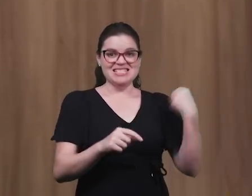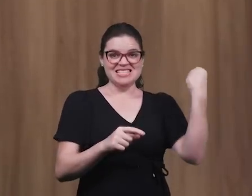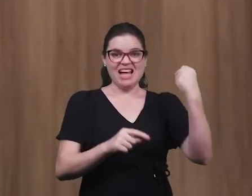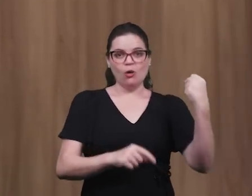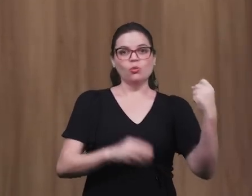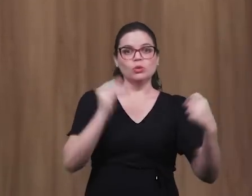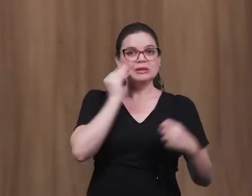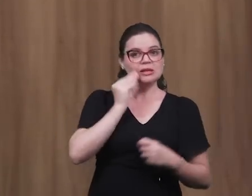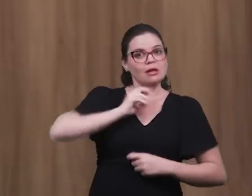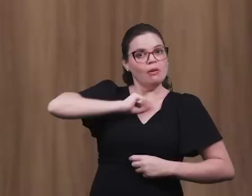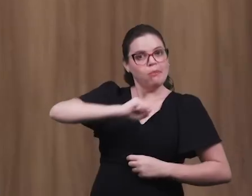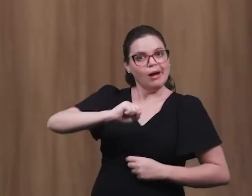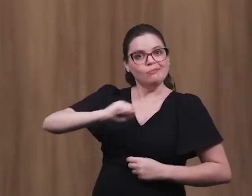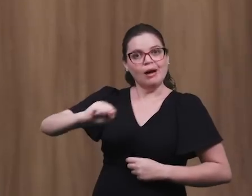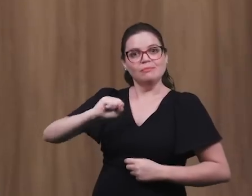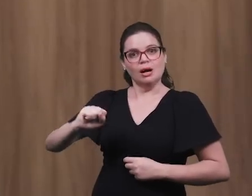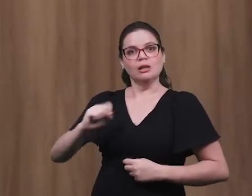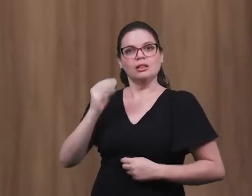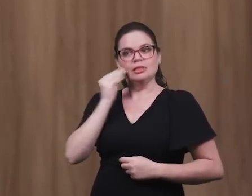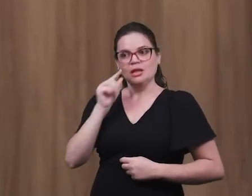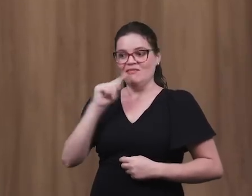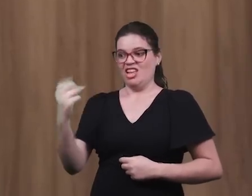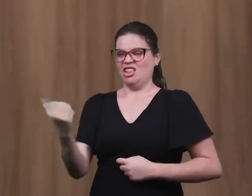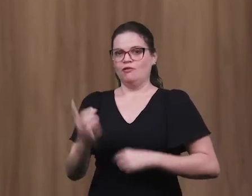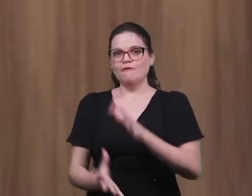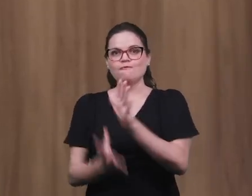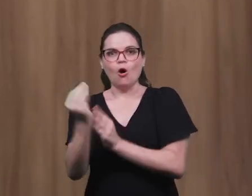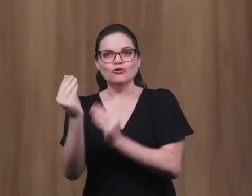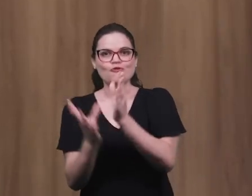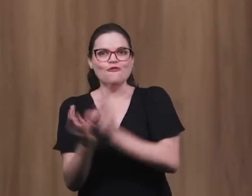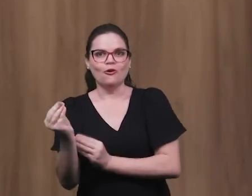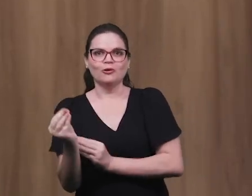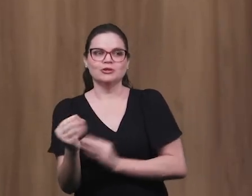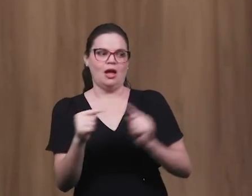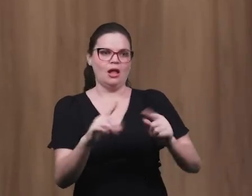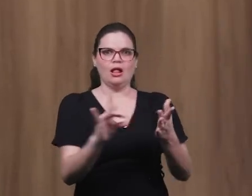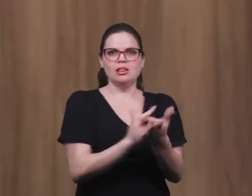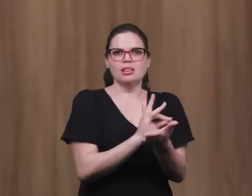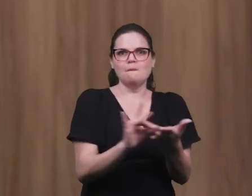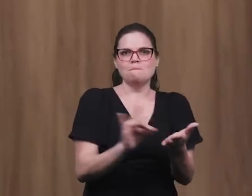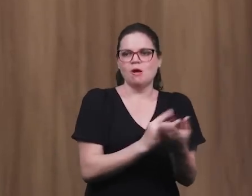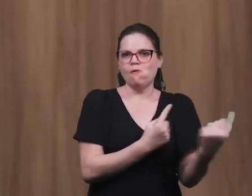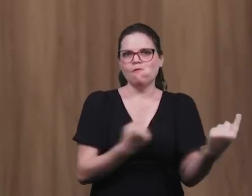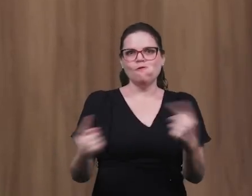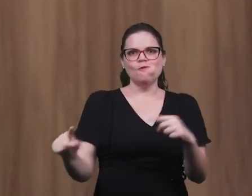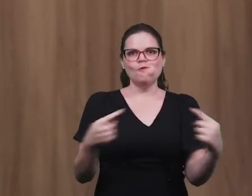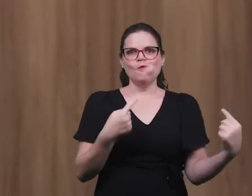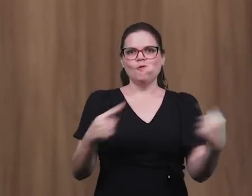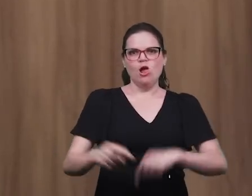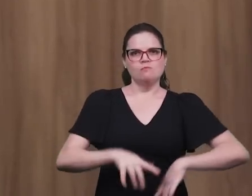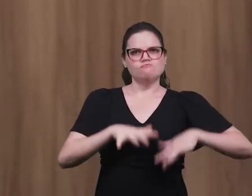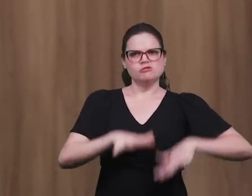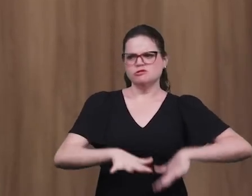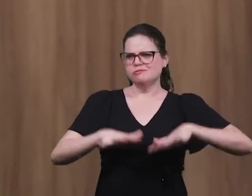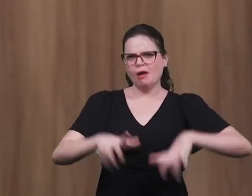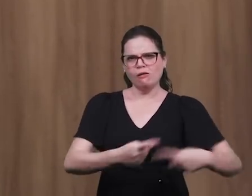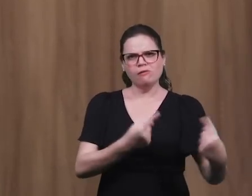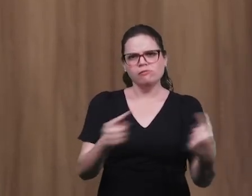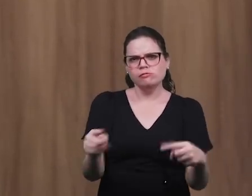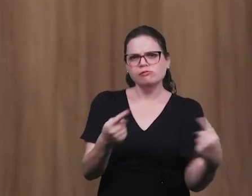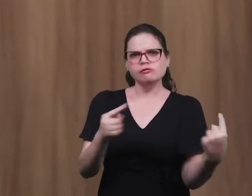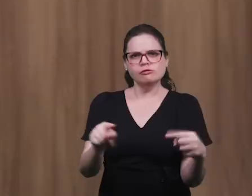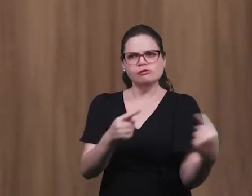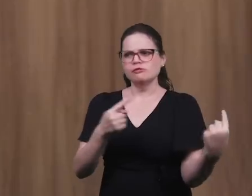dele, Saul estava numa posição de inimigo de Davi, porque Saul andava, ele marchava com seus exércitos